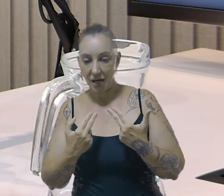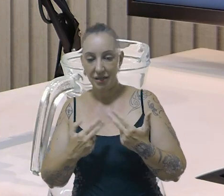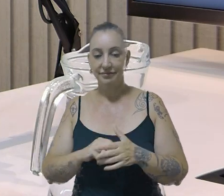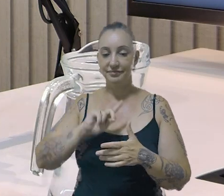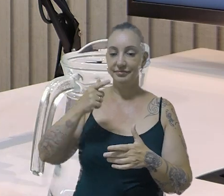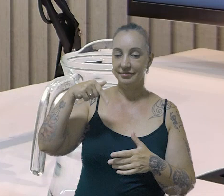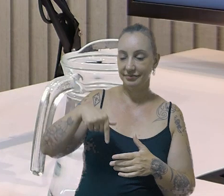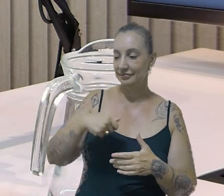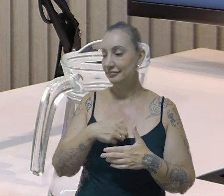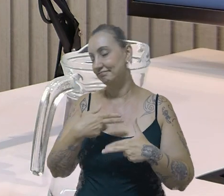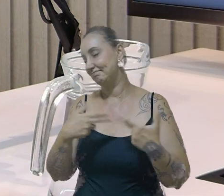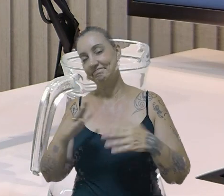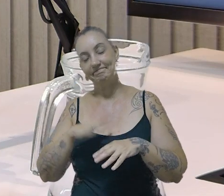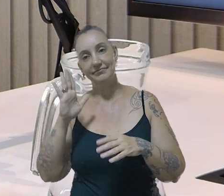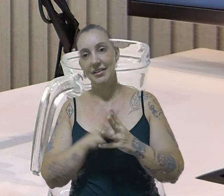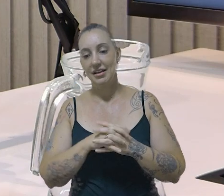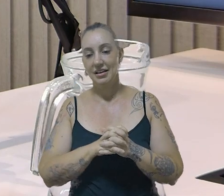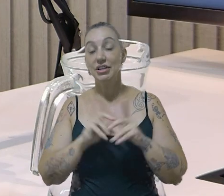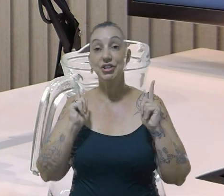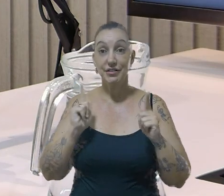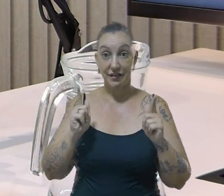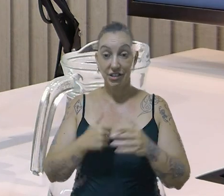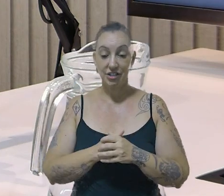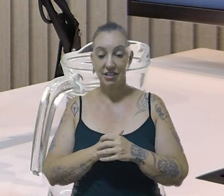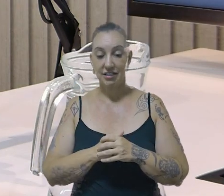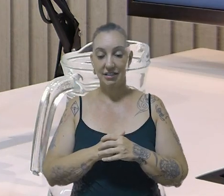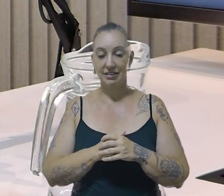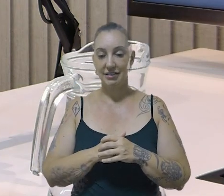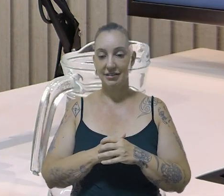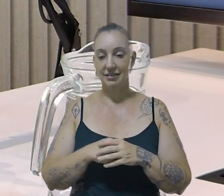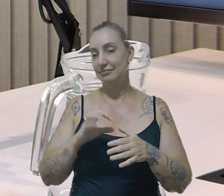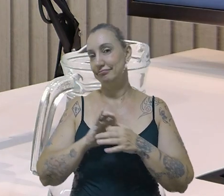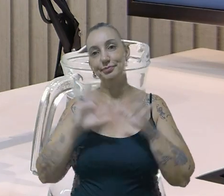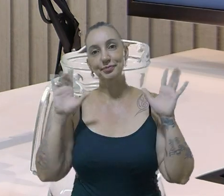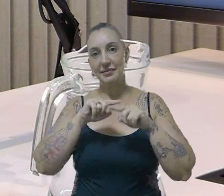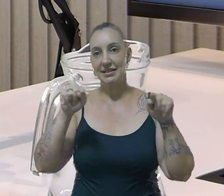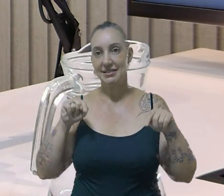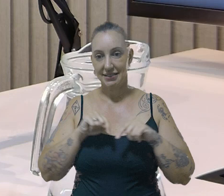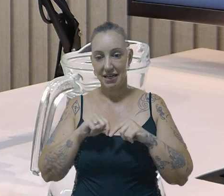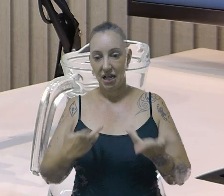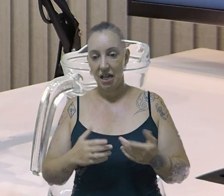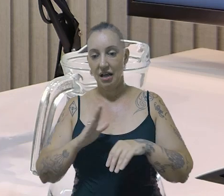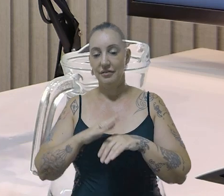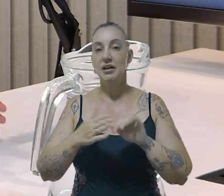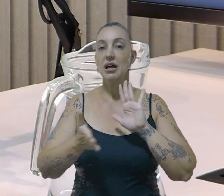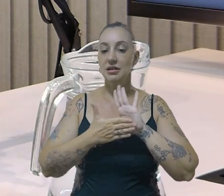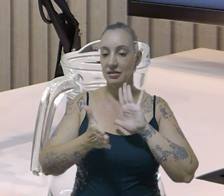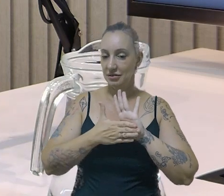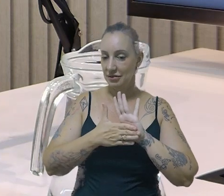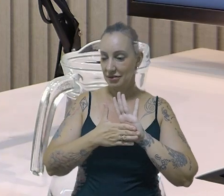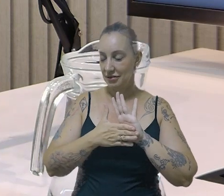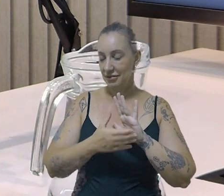jbi essa coisa mais divertida assim aí a gente se soltava dentro da sala assim eu fazia as propostas mais